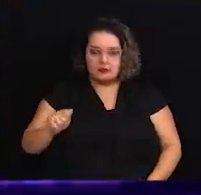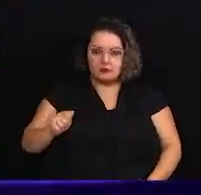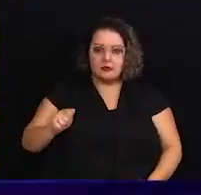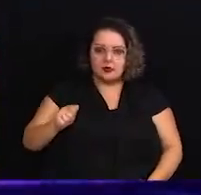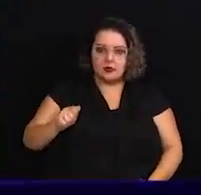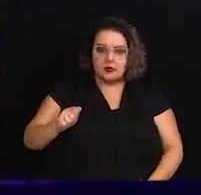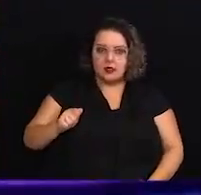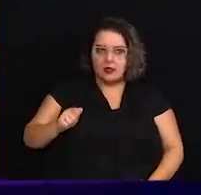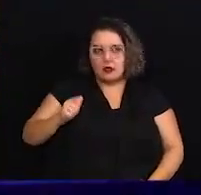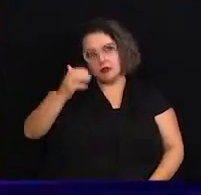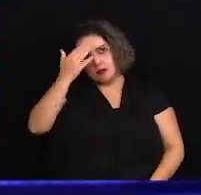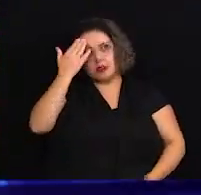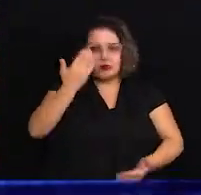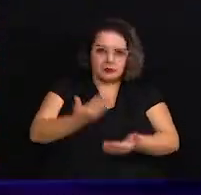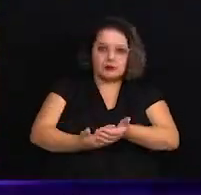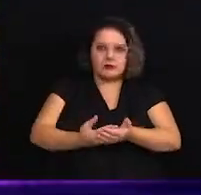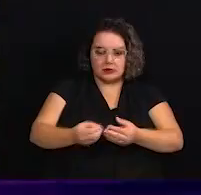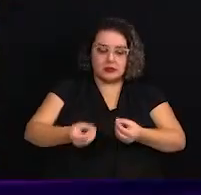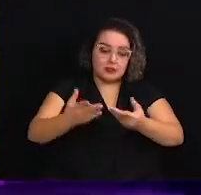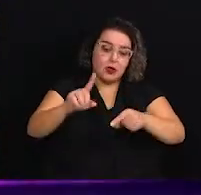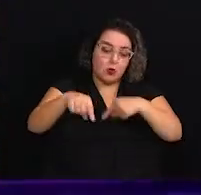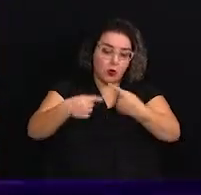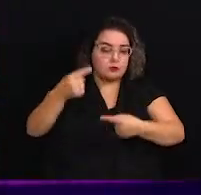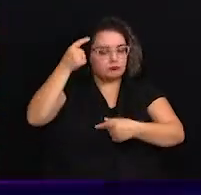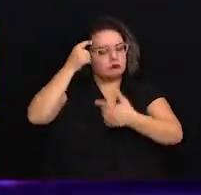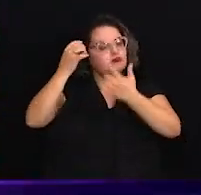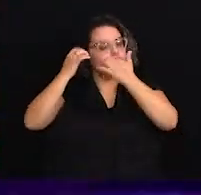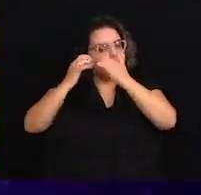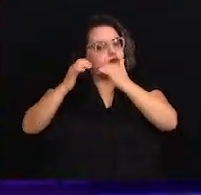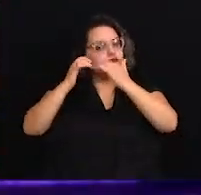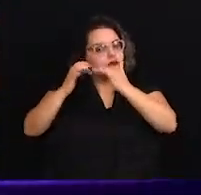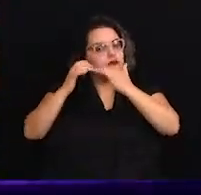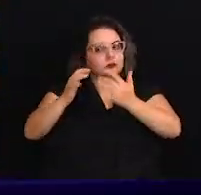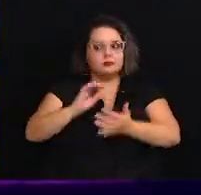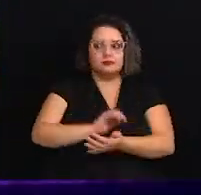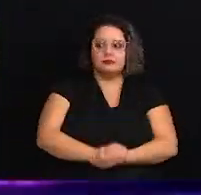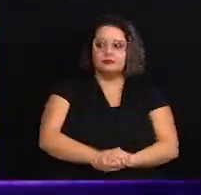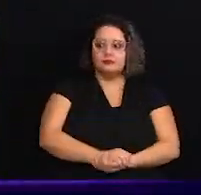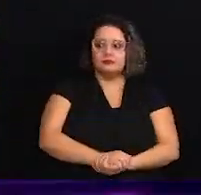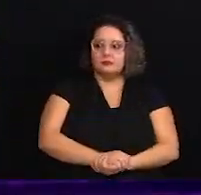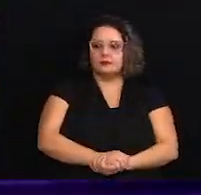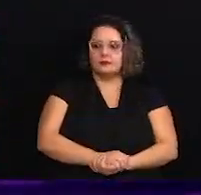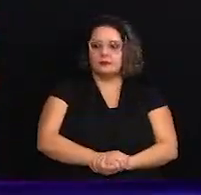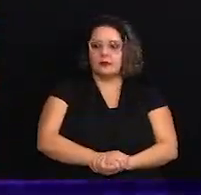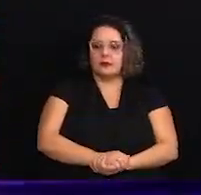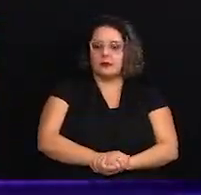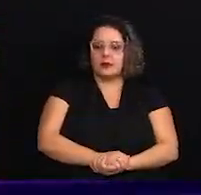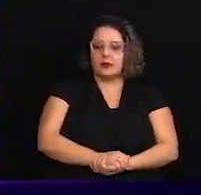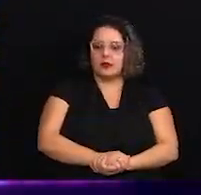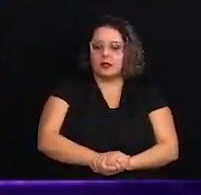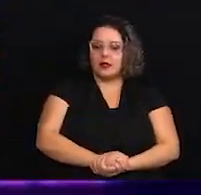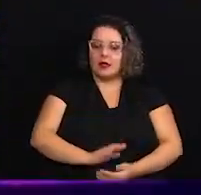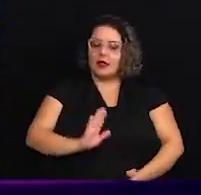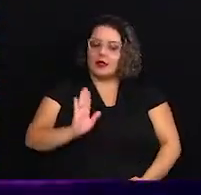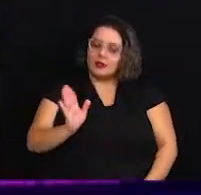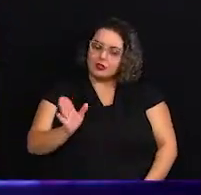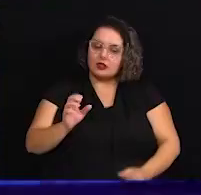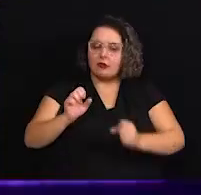aparecer aí, dando algumas outras reflexões para a nossa vida aí. E aí você já pode